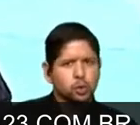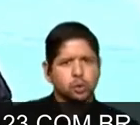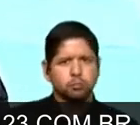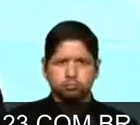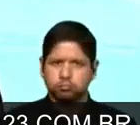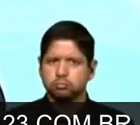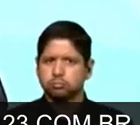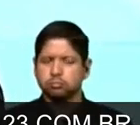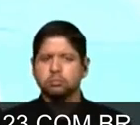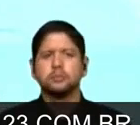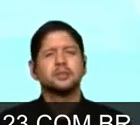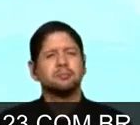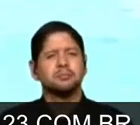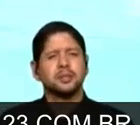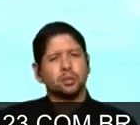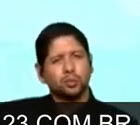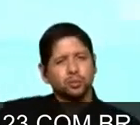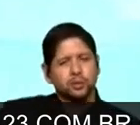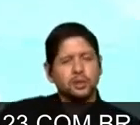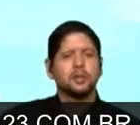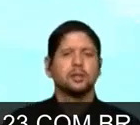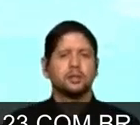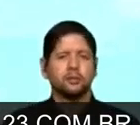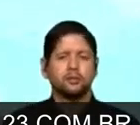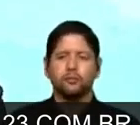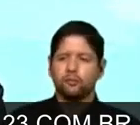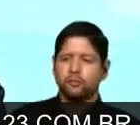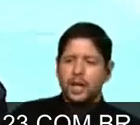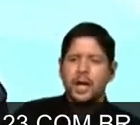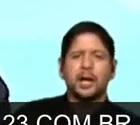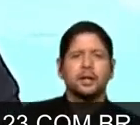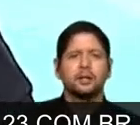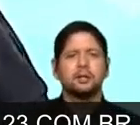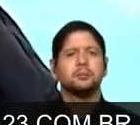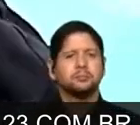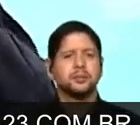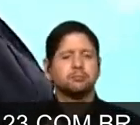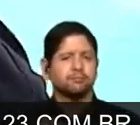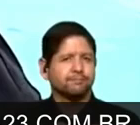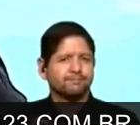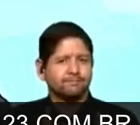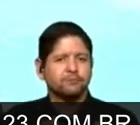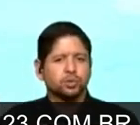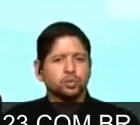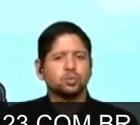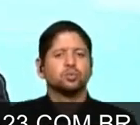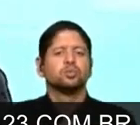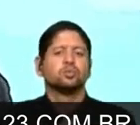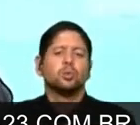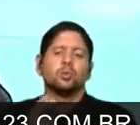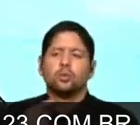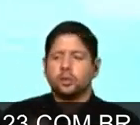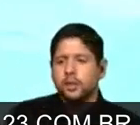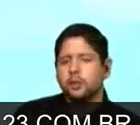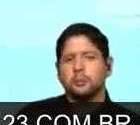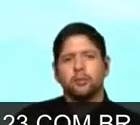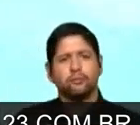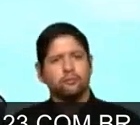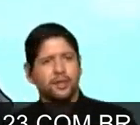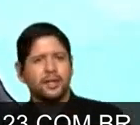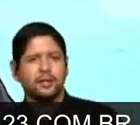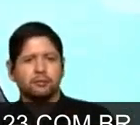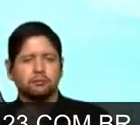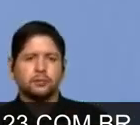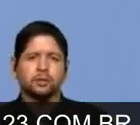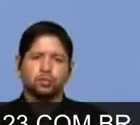né? Questão também da cozinha, faca. Então, sempre a gente está junto, ou eu, a minha filha mais